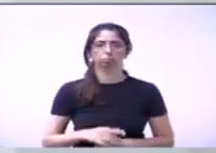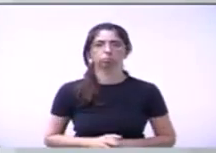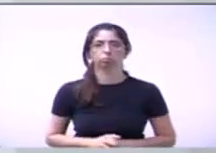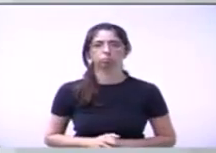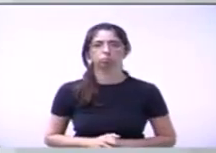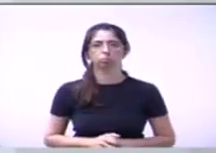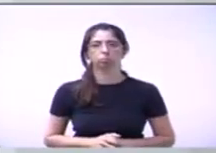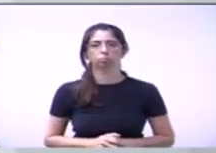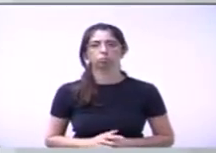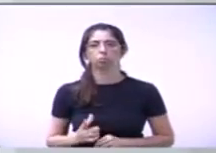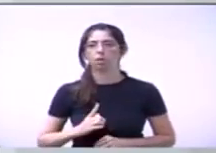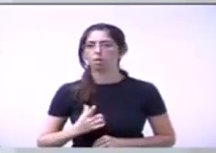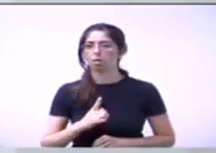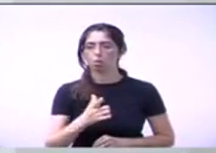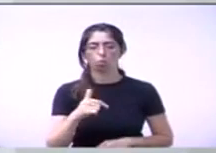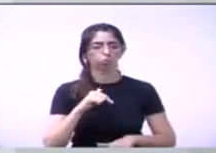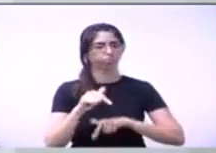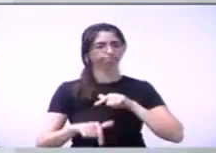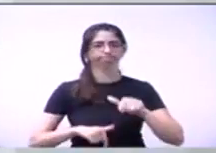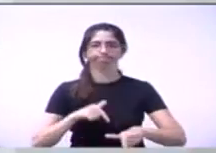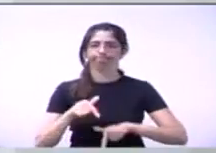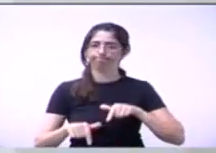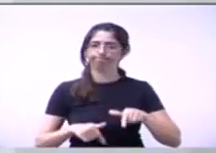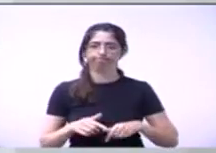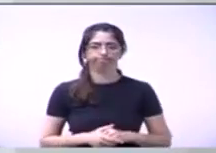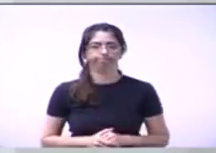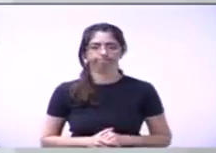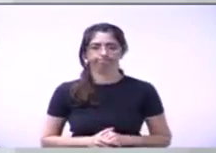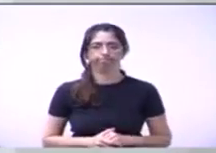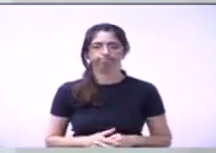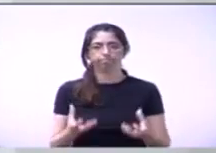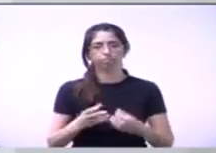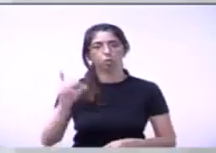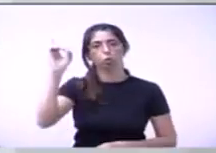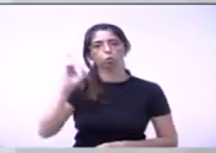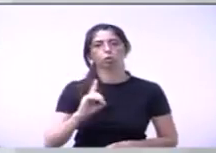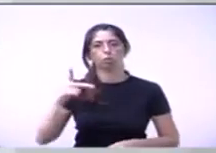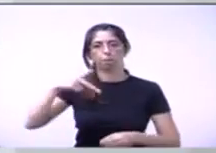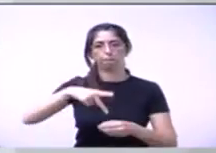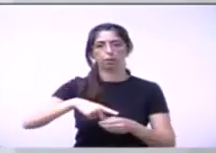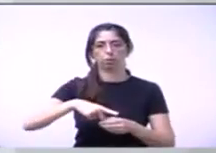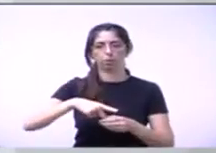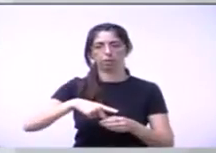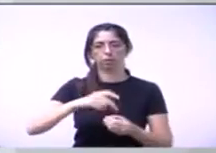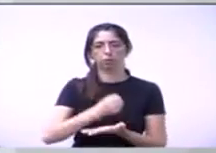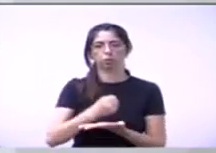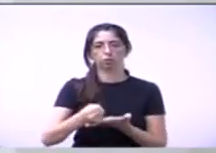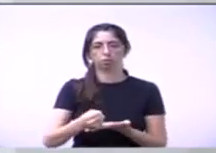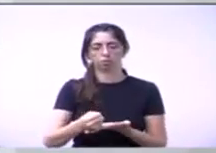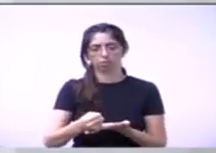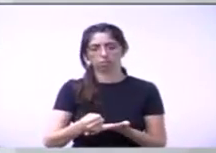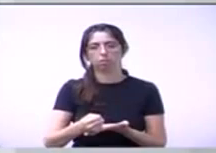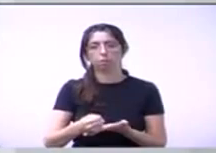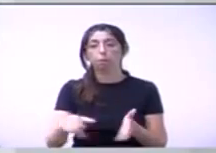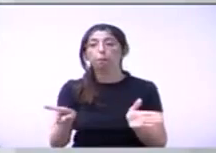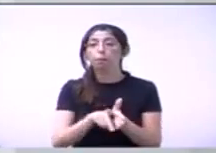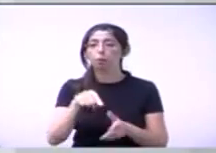emprego. O direito hoje de uma refinaria que ela deixa de atender o trabalhador paulinense.